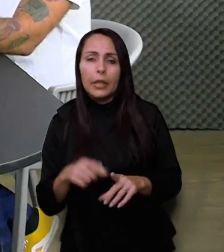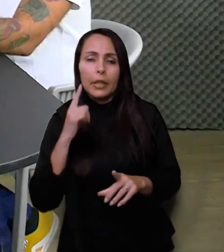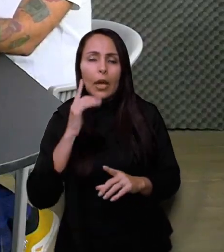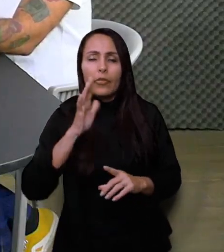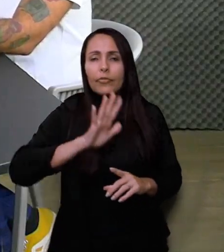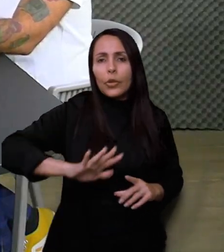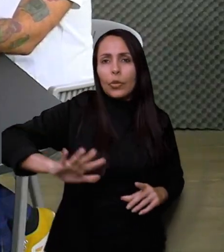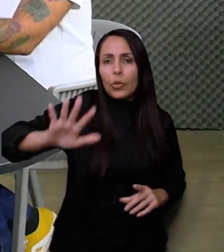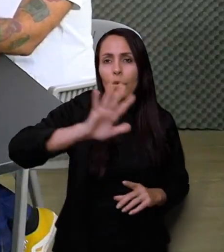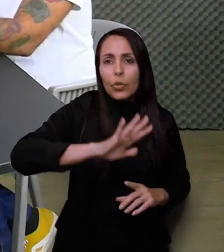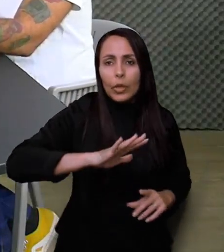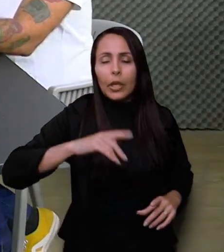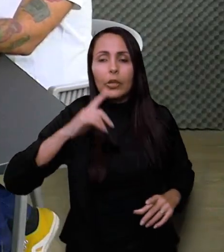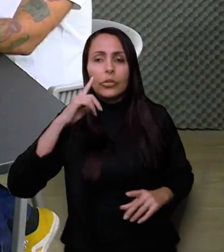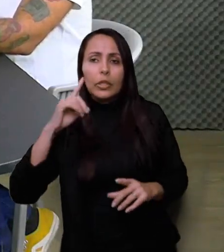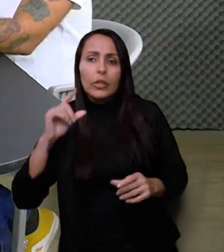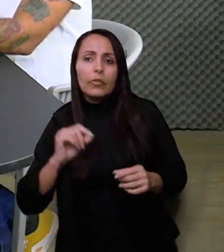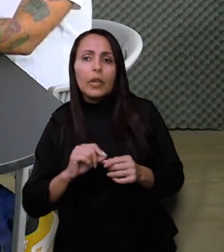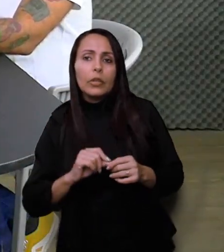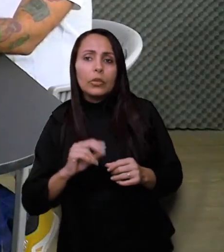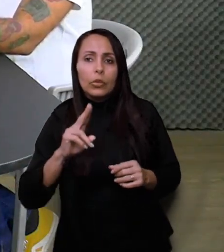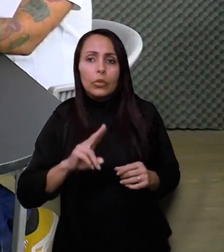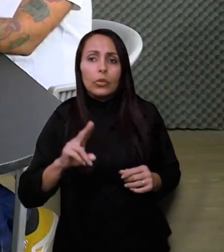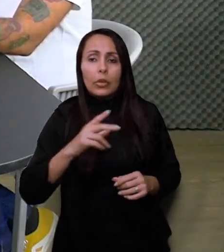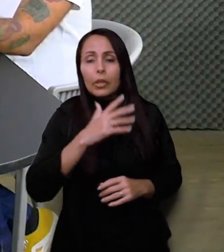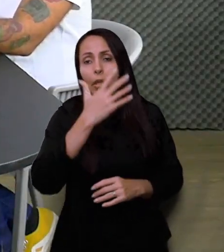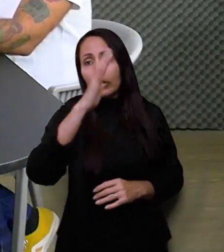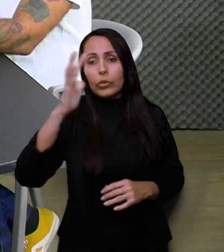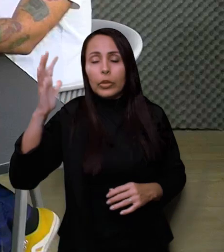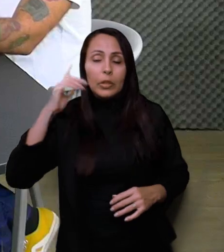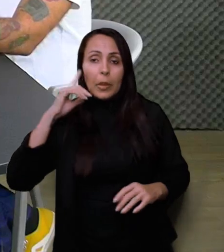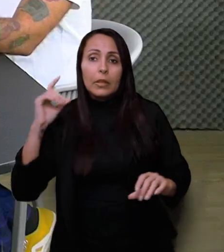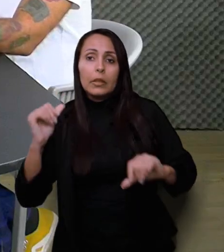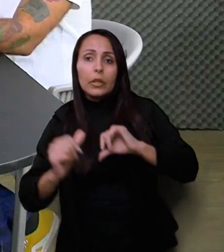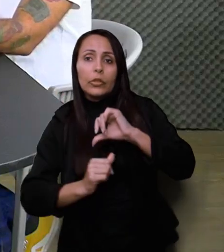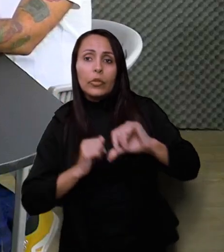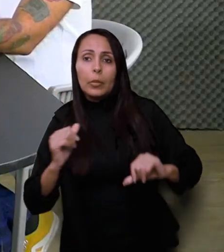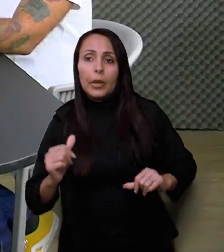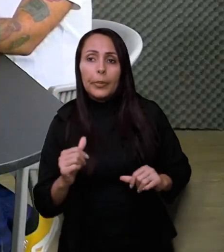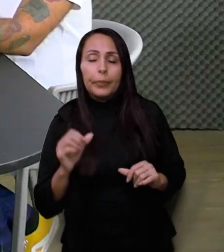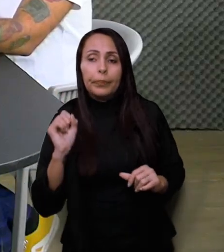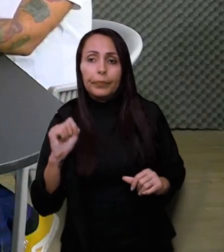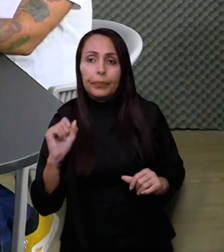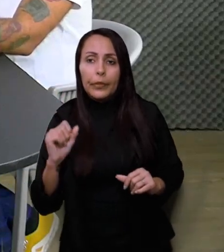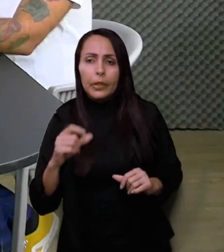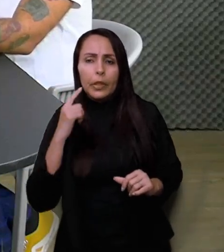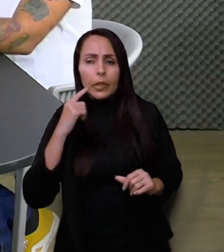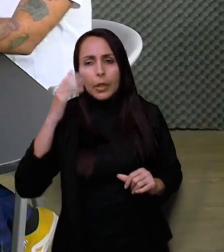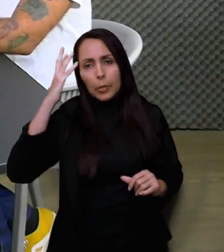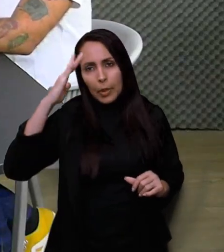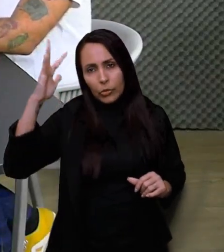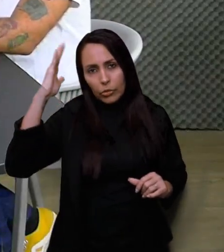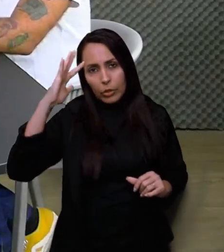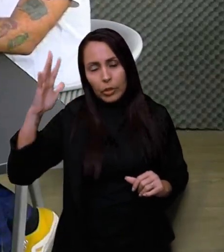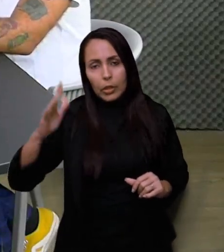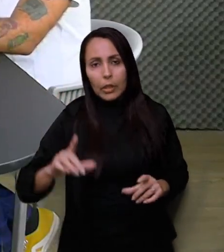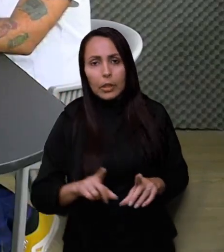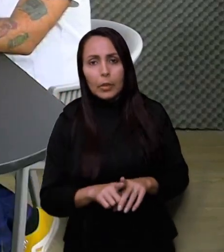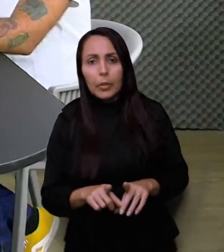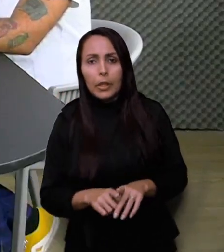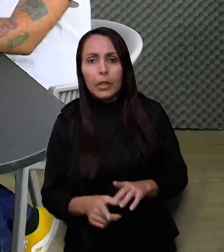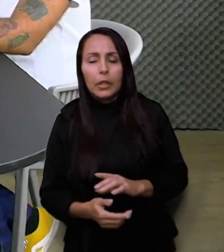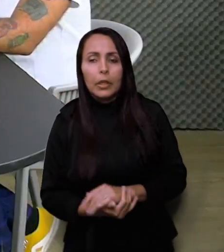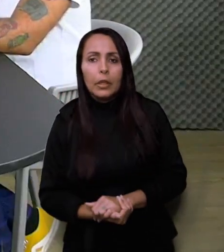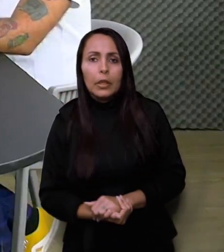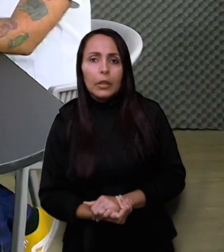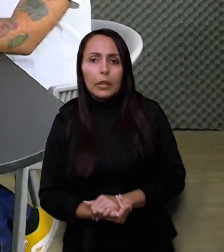né? Que a gente faz uso do que está na natureza pra gente transformar isso numa coisa que a gente imagina, que a gente sonha, né? A imaginação tá